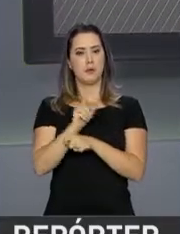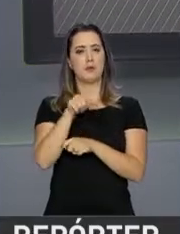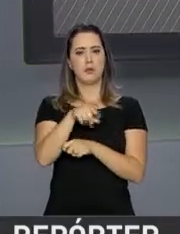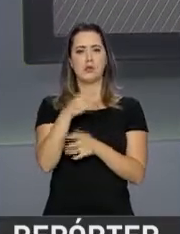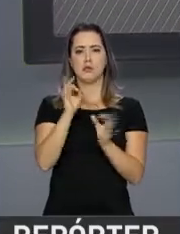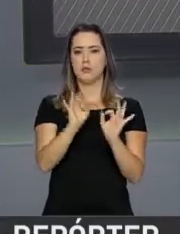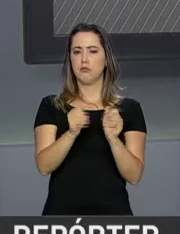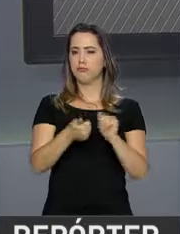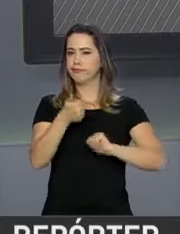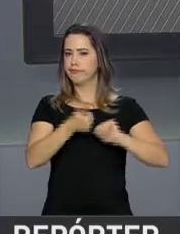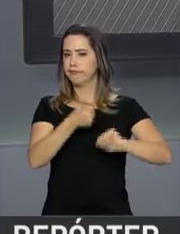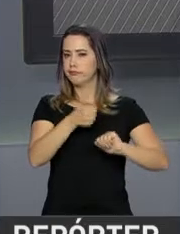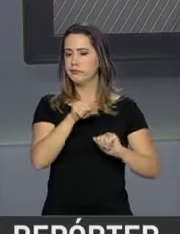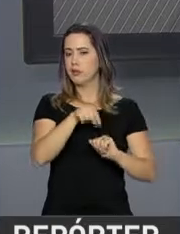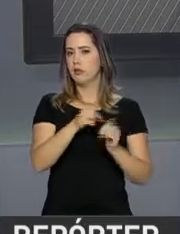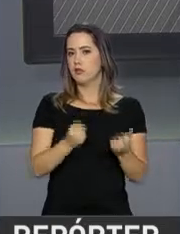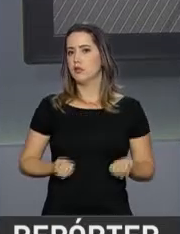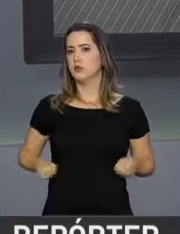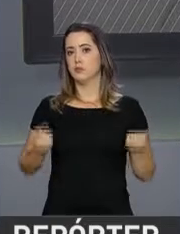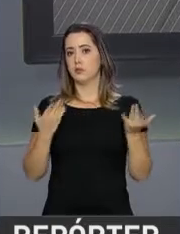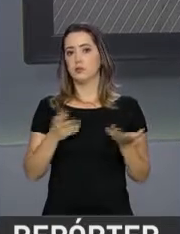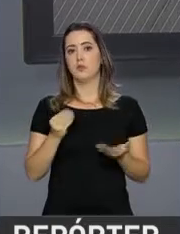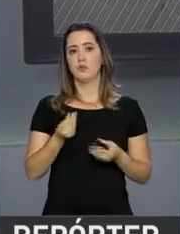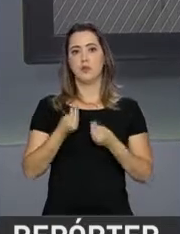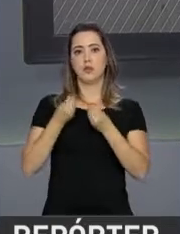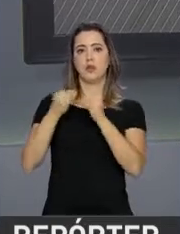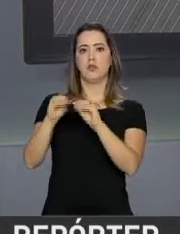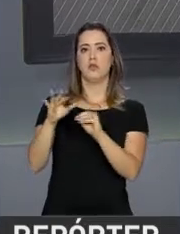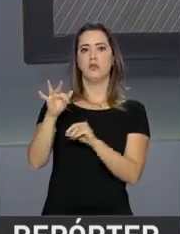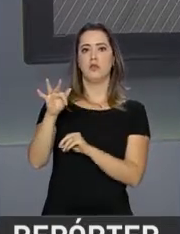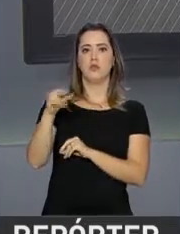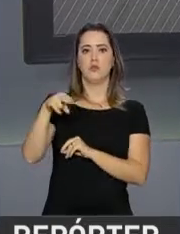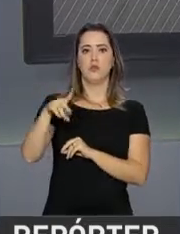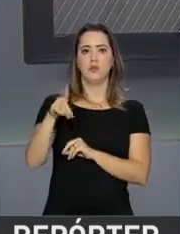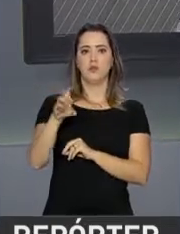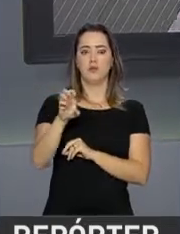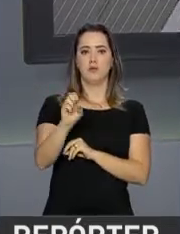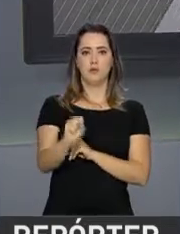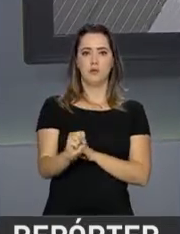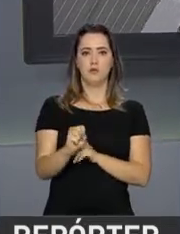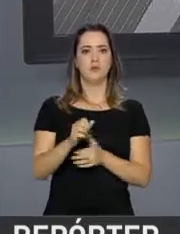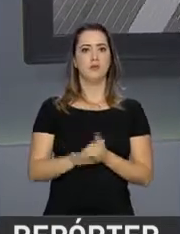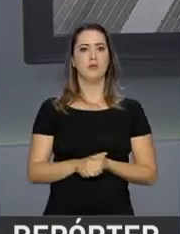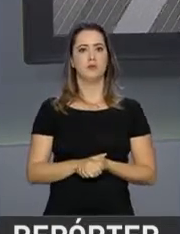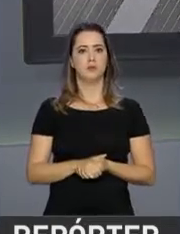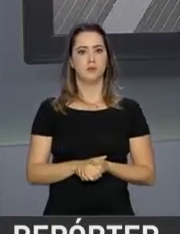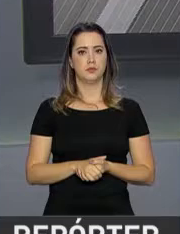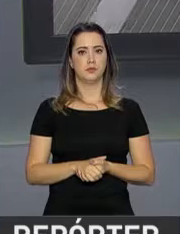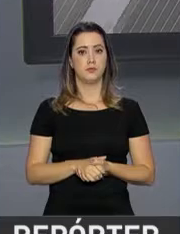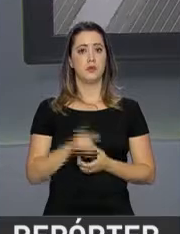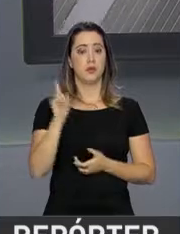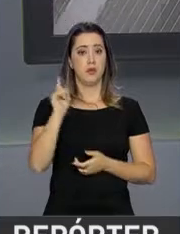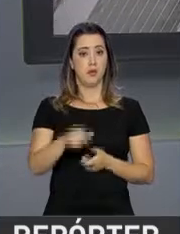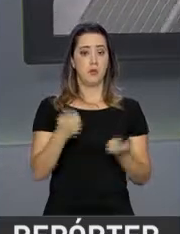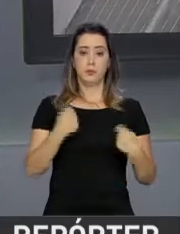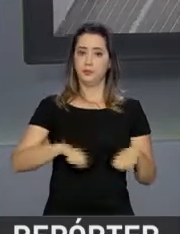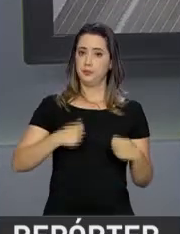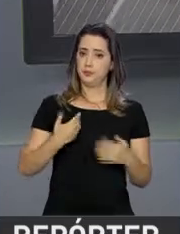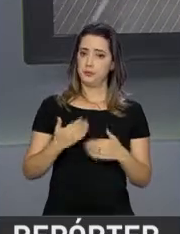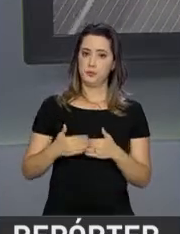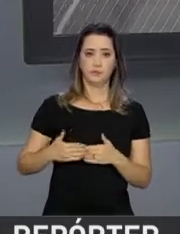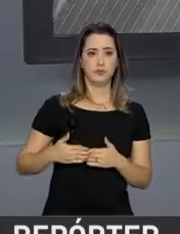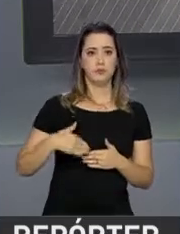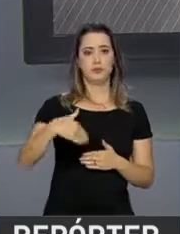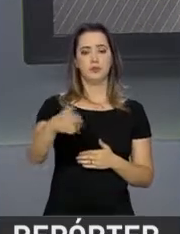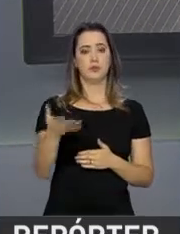a regularidade dos gastos e fazer o envio dos dados ao fundo nacional de desenvolvimento da educação a prestação de contas é